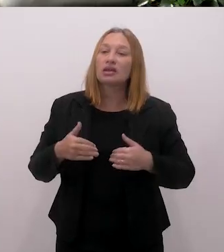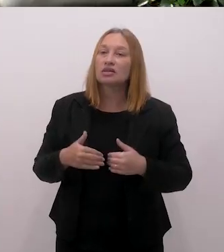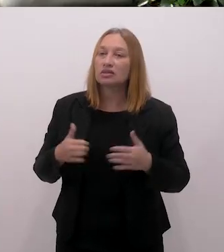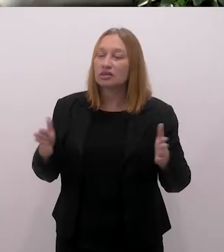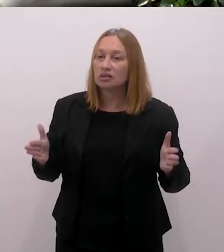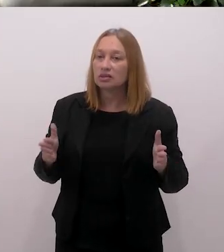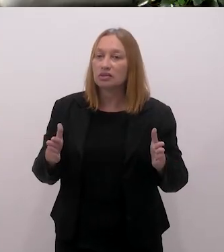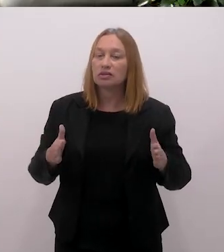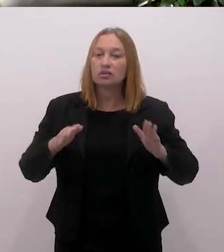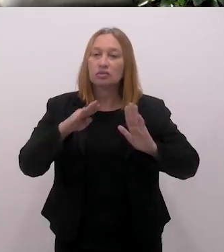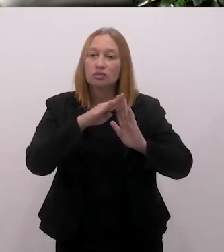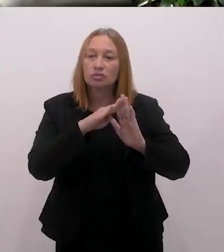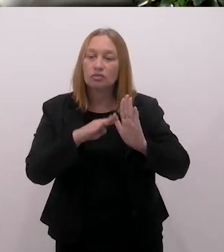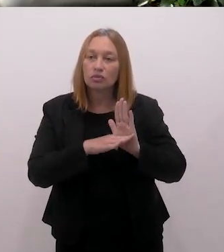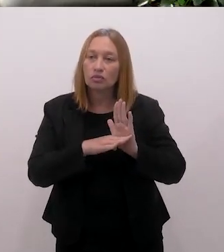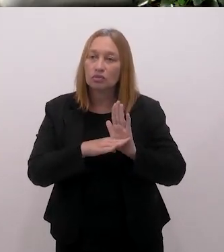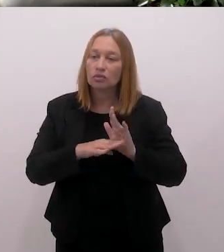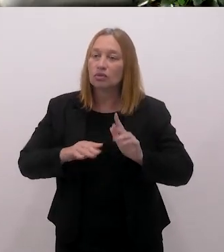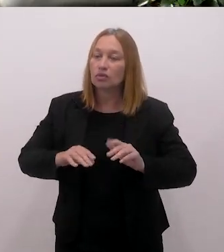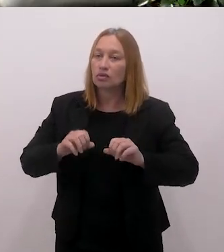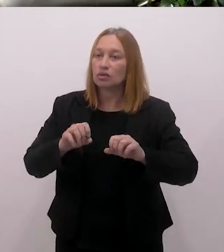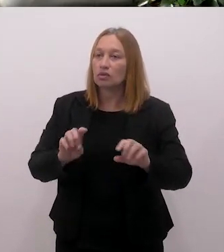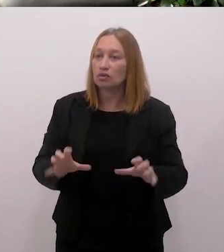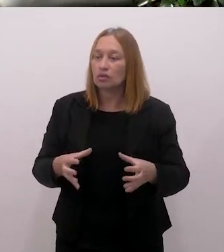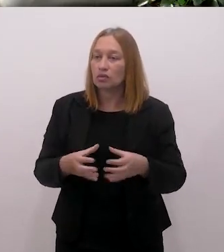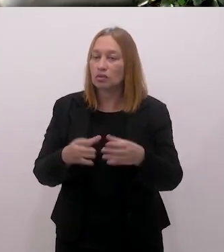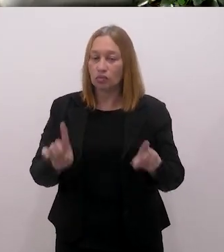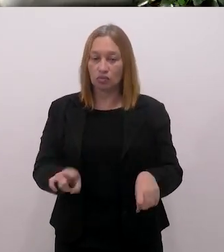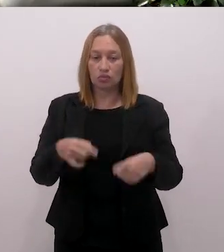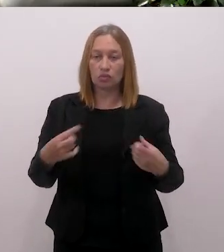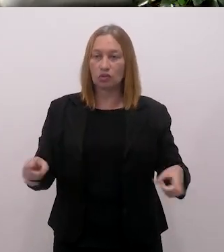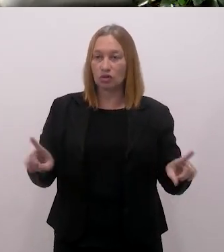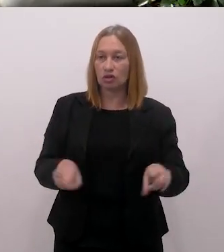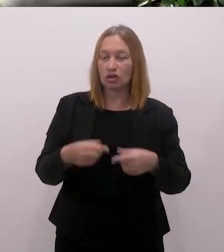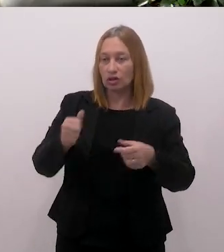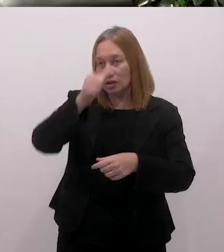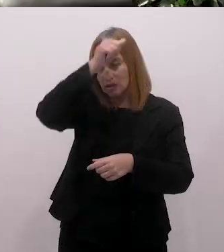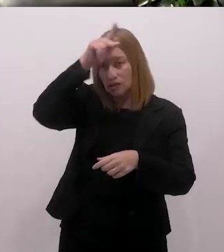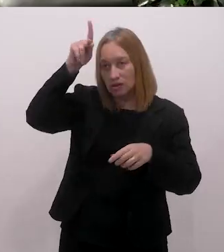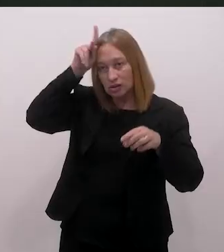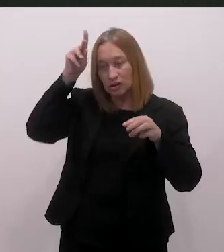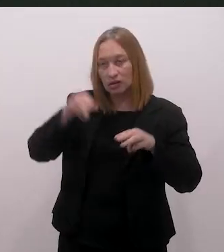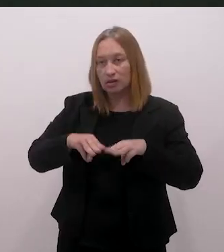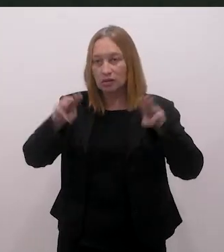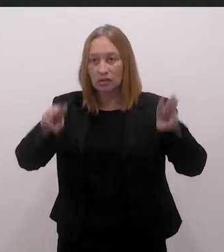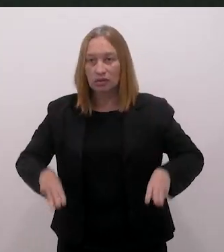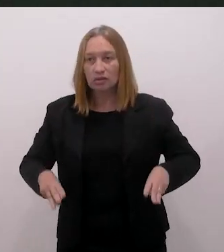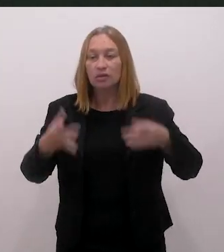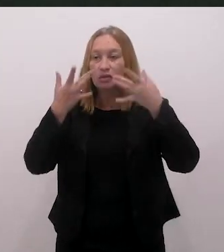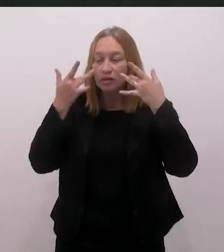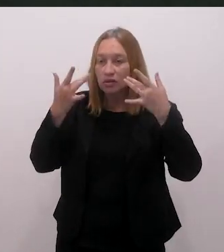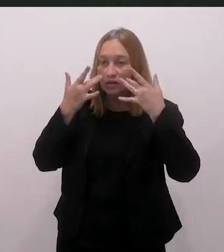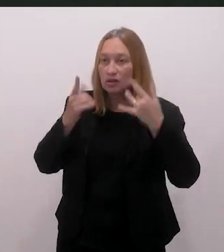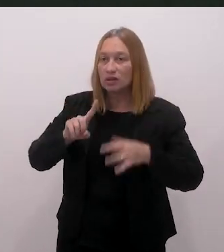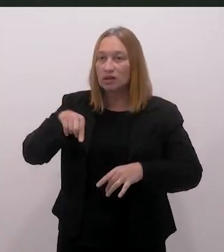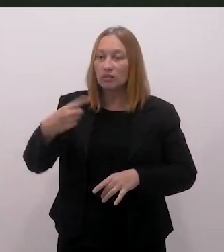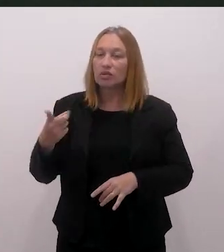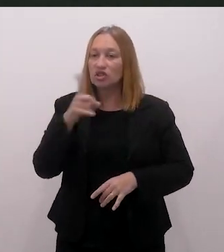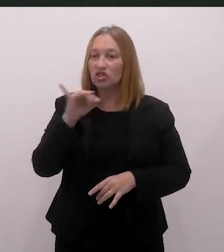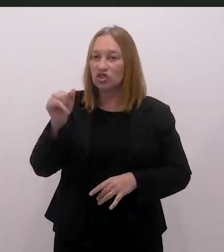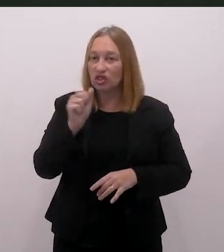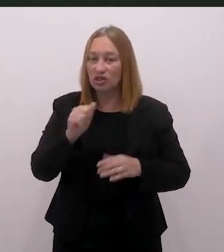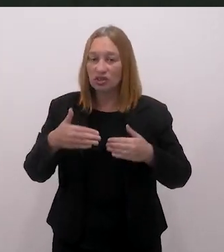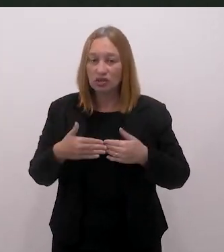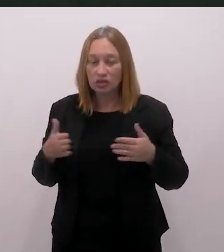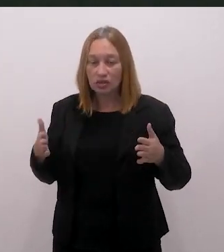vai fazer a abertura do programa de um concerto do Teatro Municipal. Olha! E no dia 30 a gente vai fazer Didas